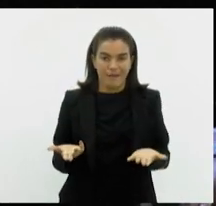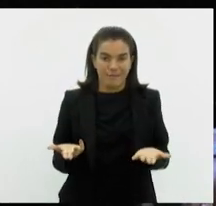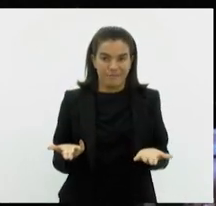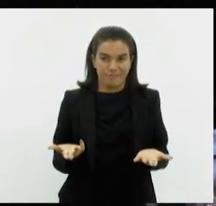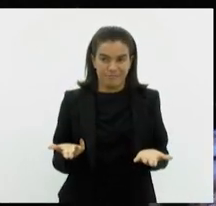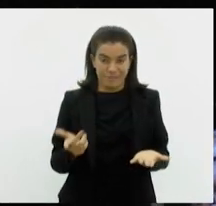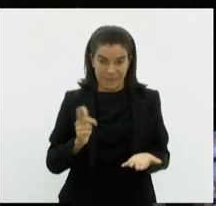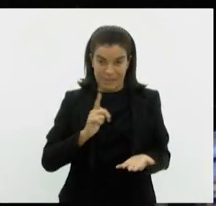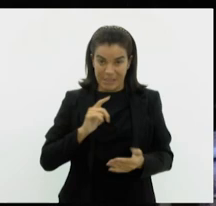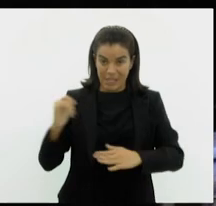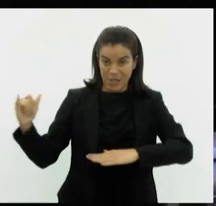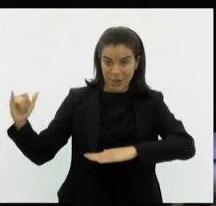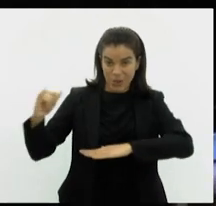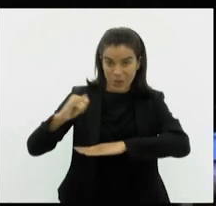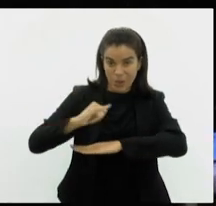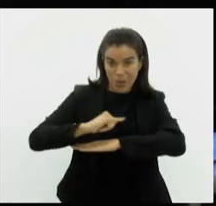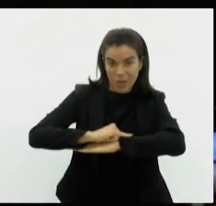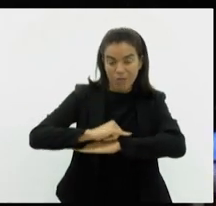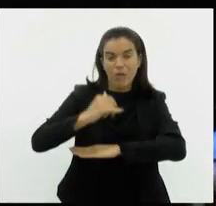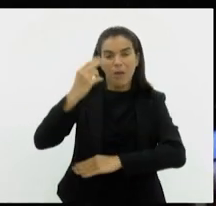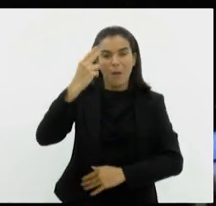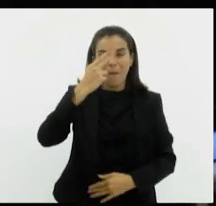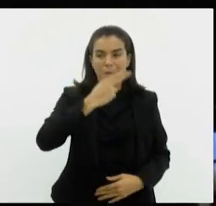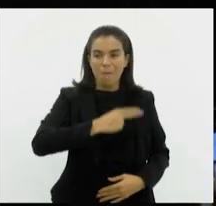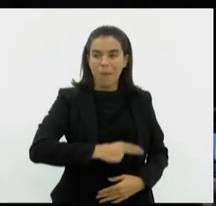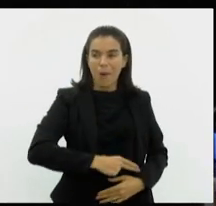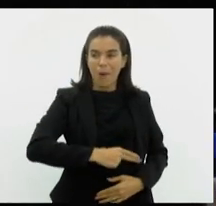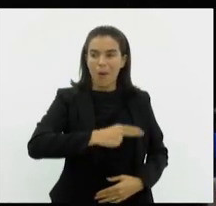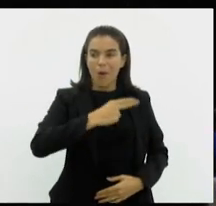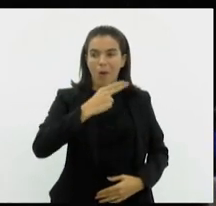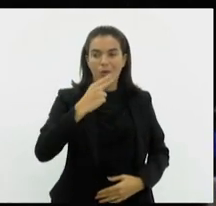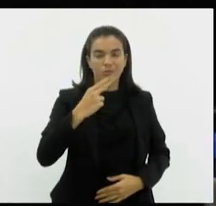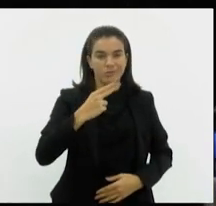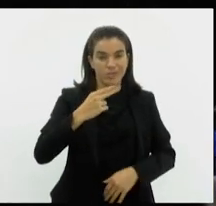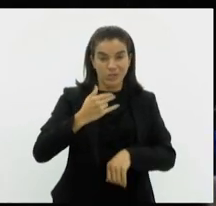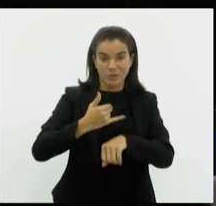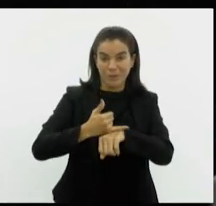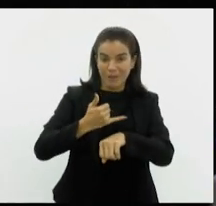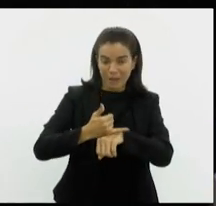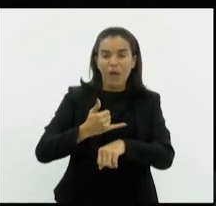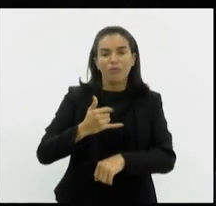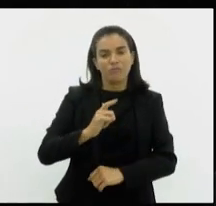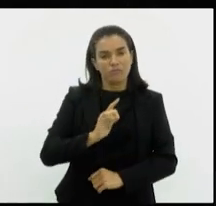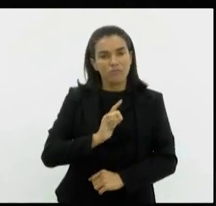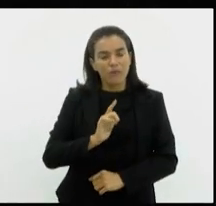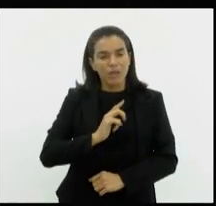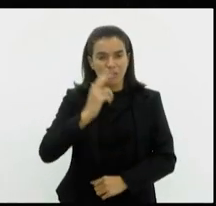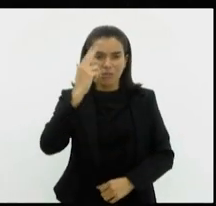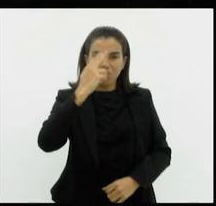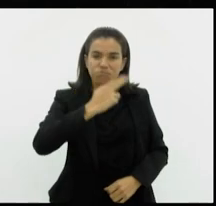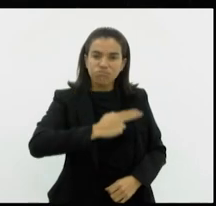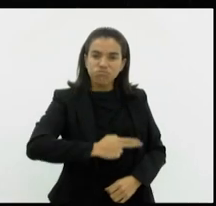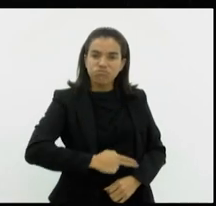tem no aeroporto um detector de metal a qual Todos nós somos submetidos e esse detector não é manuseado por um